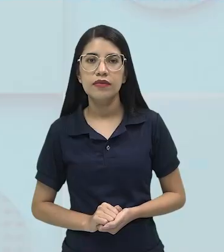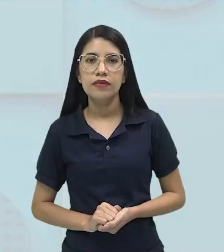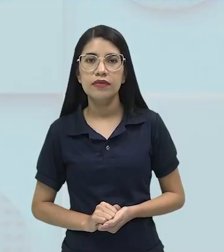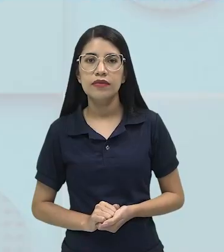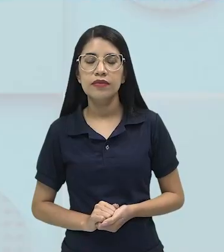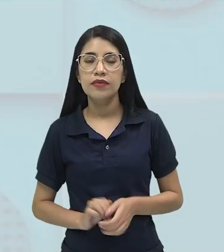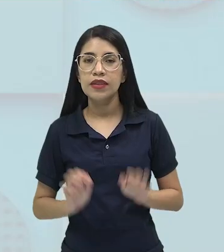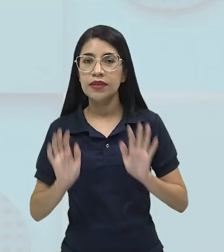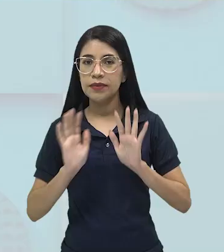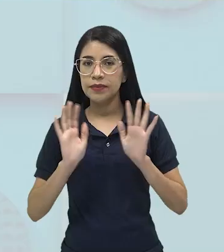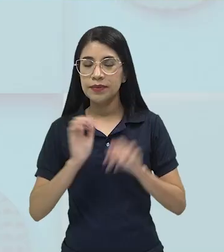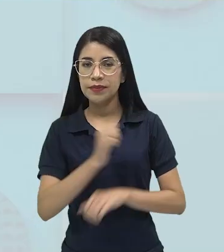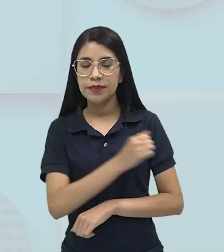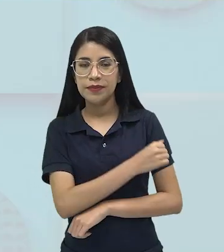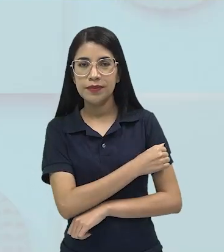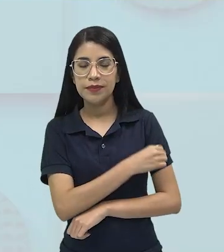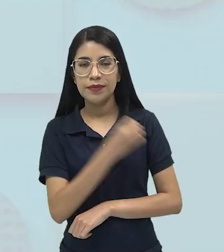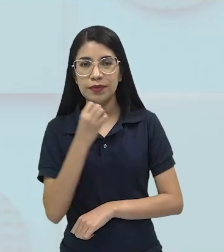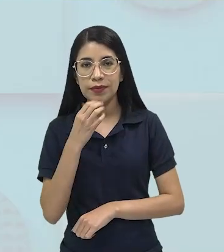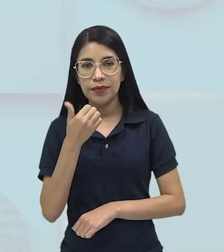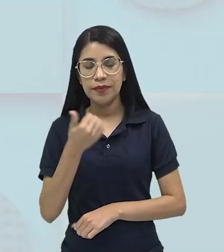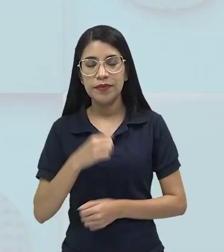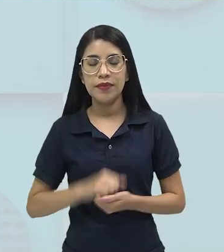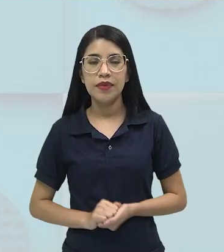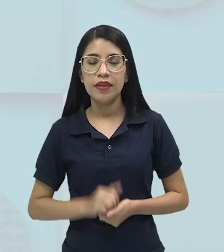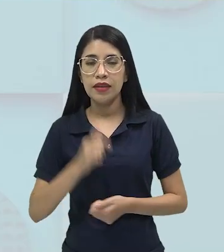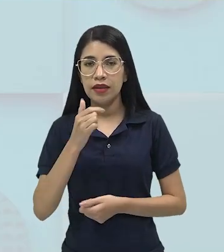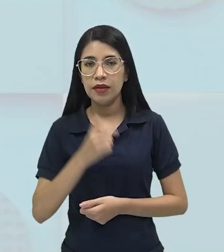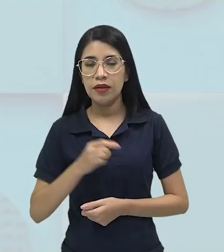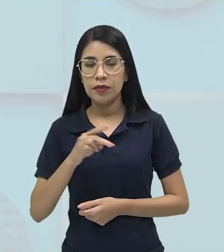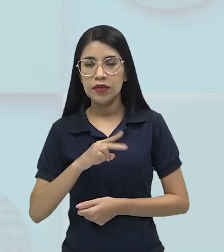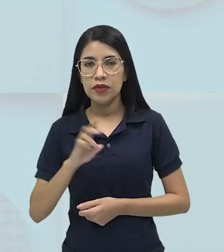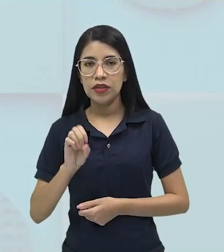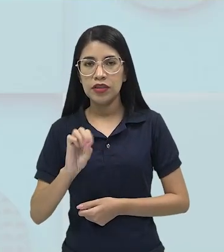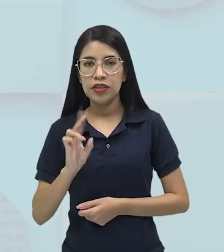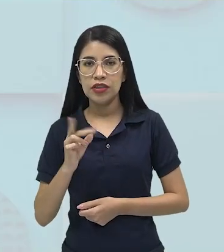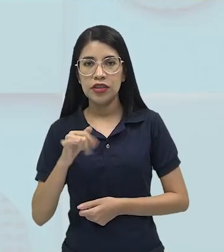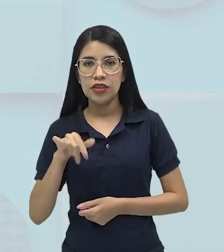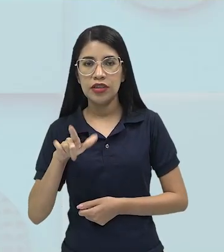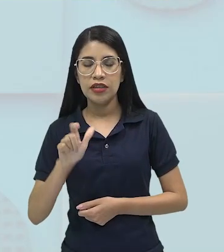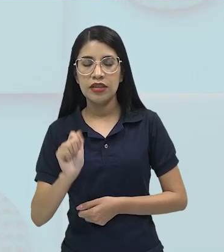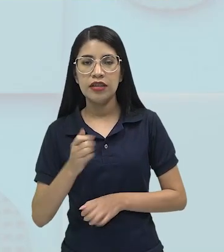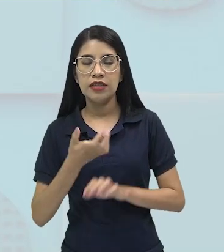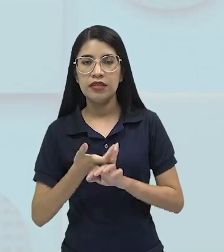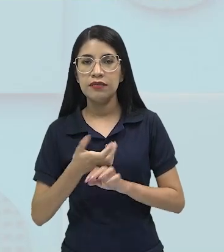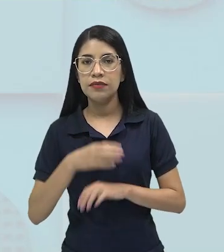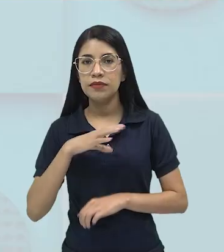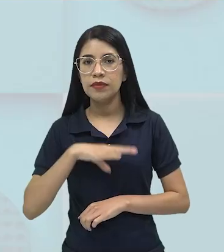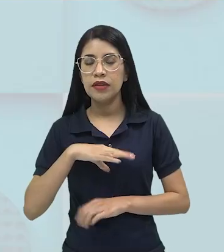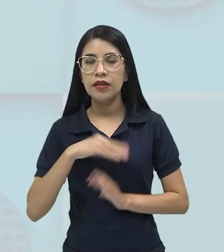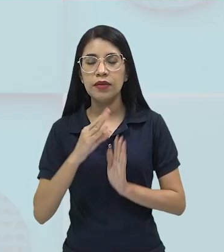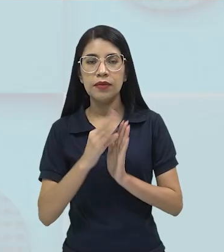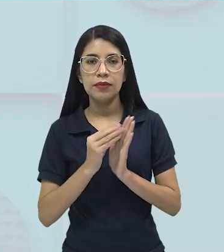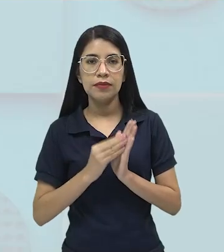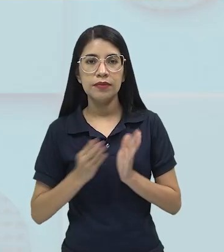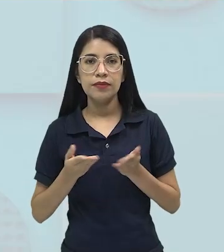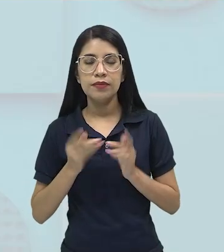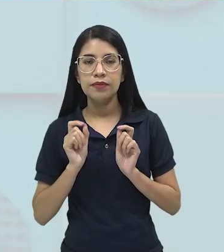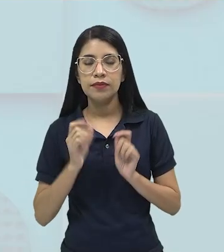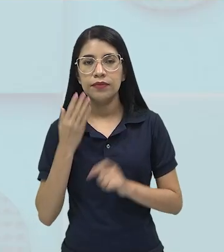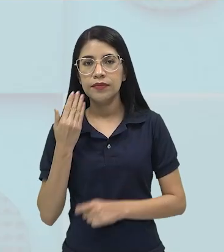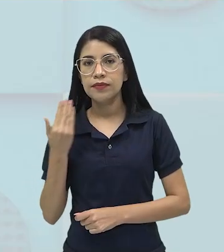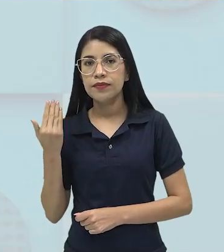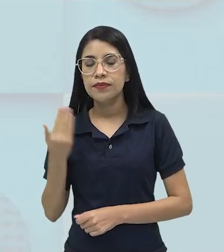Olá, alunos, tudo bem com vocês? Sou a professora Sheila Rodrigues, do componente de Língua Portuguesa. Vamos conhecer a nossa aula de